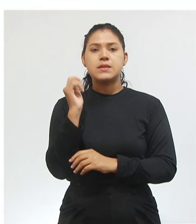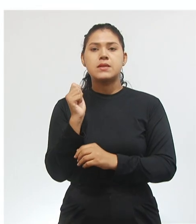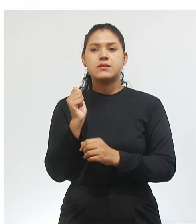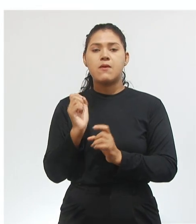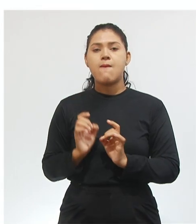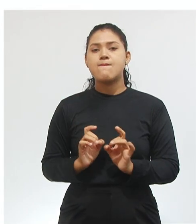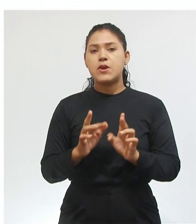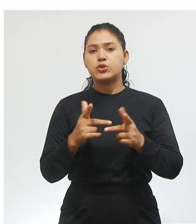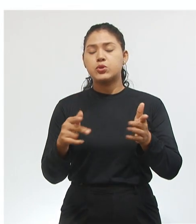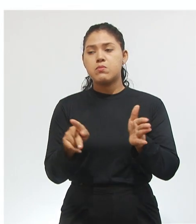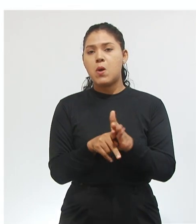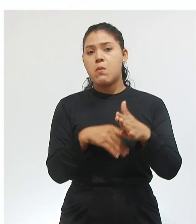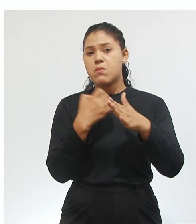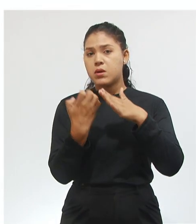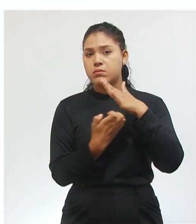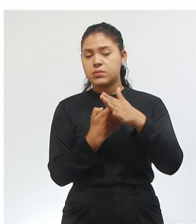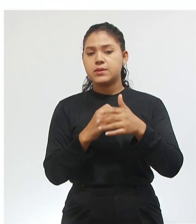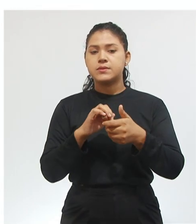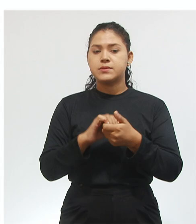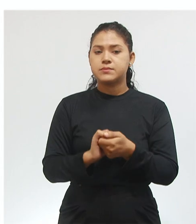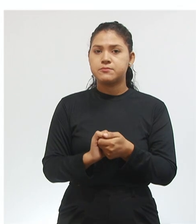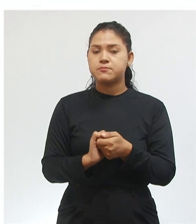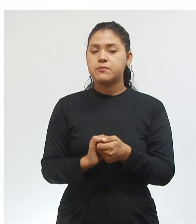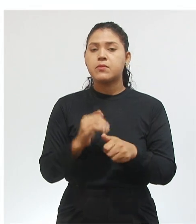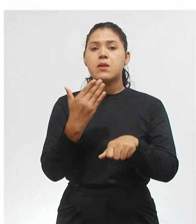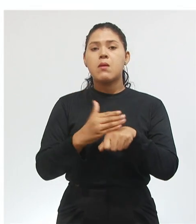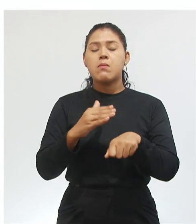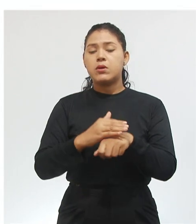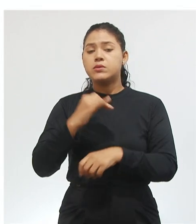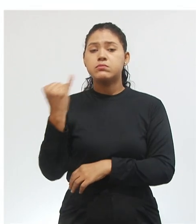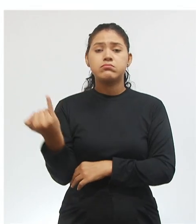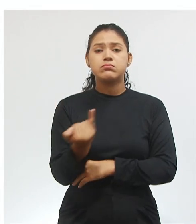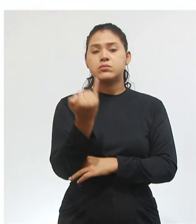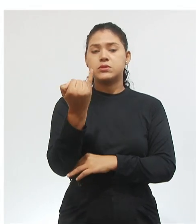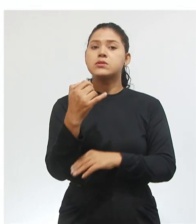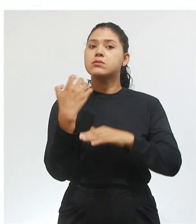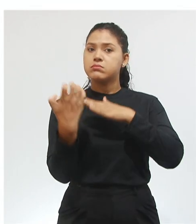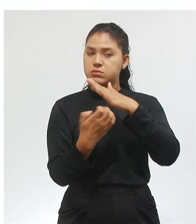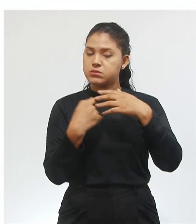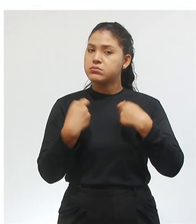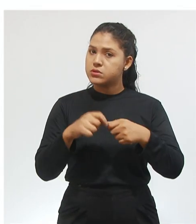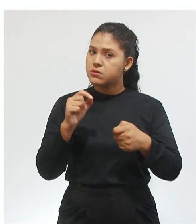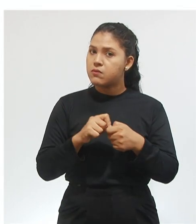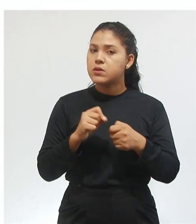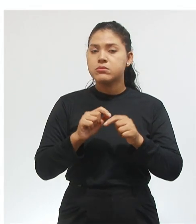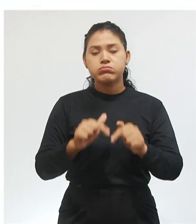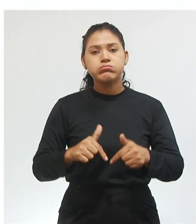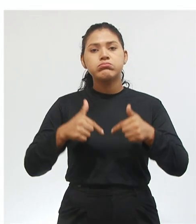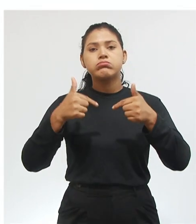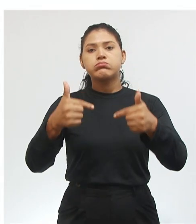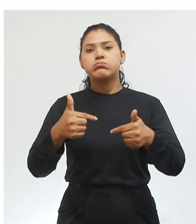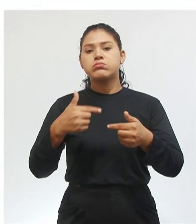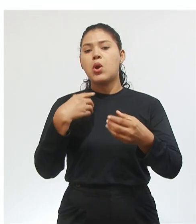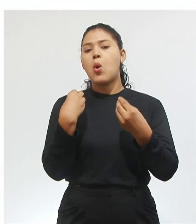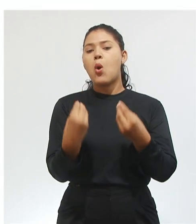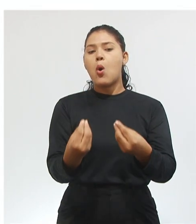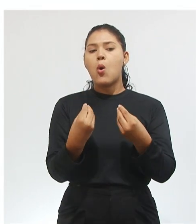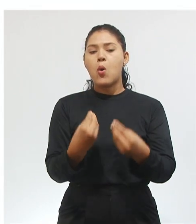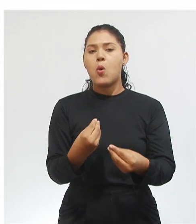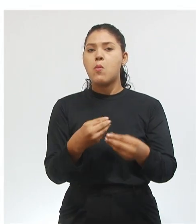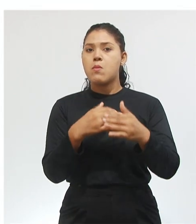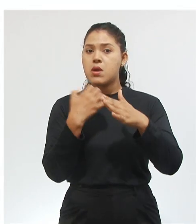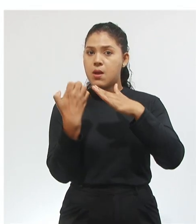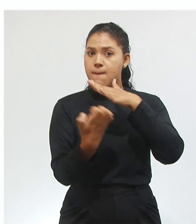funcionar ações importantes que a empresa deve realizar para fazer o seu modelo de negócio funcionar Então como que a